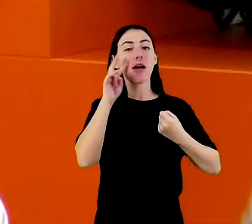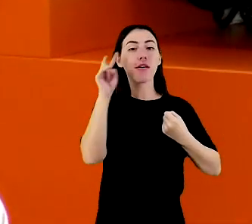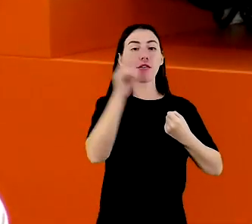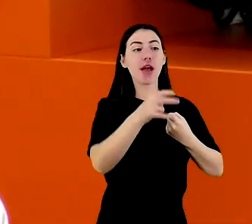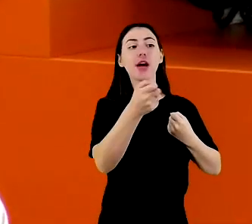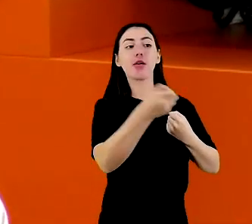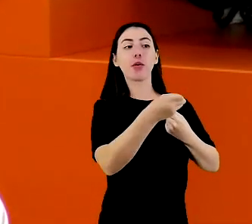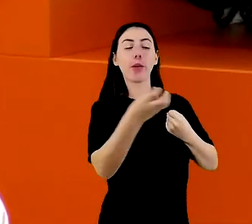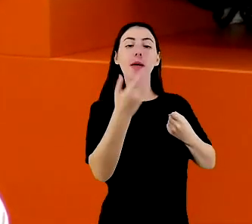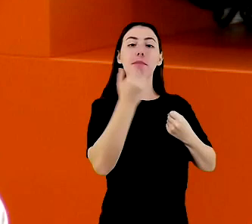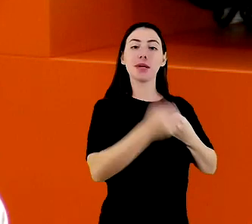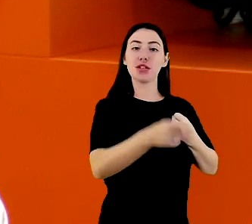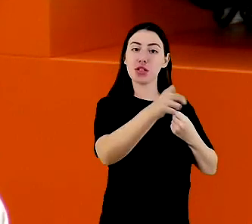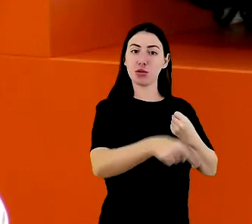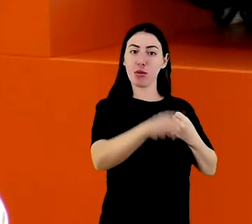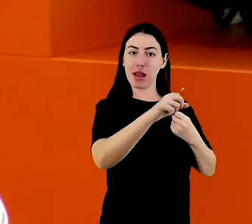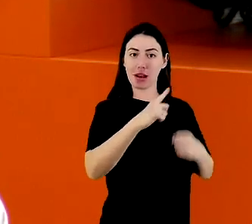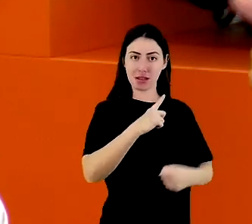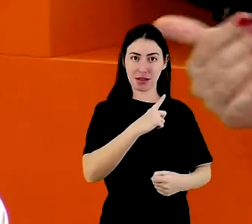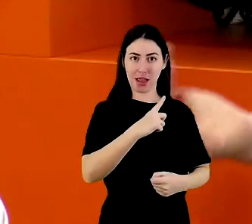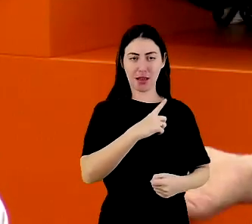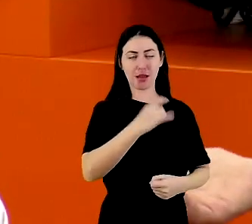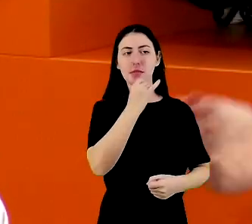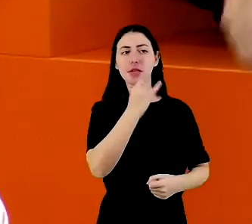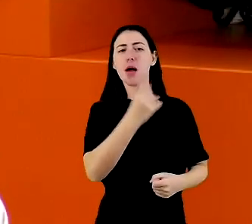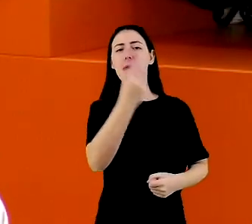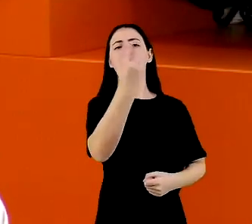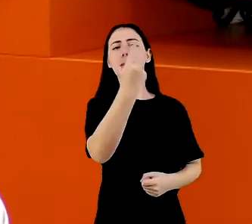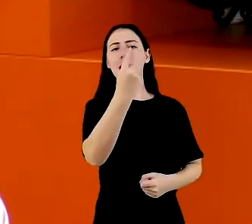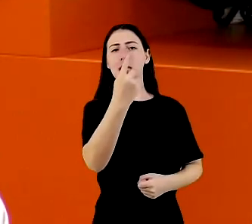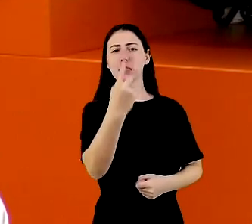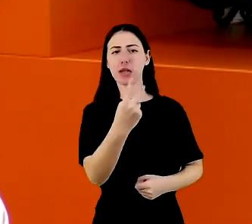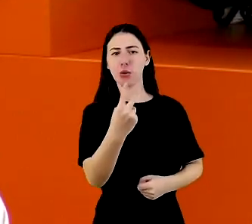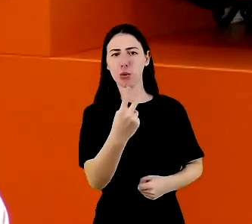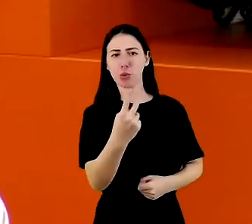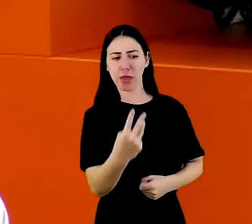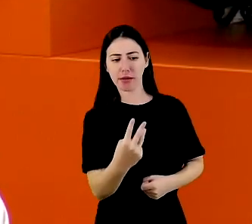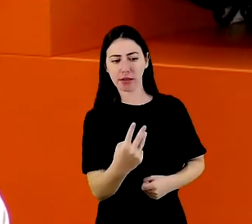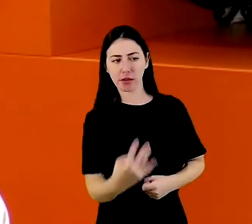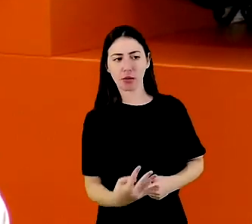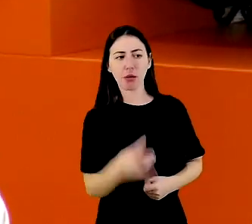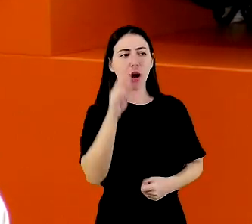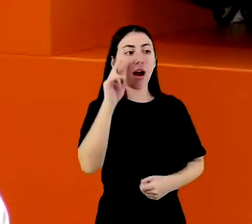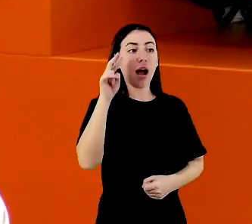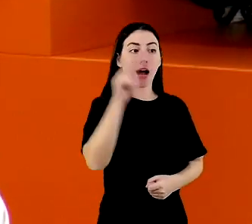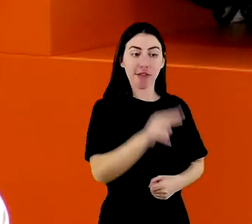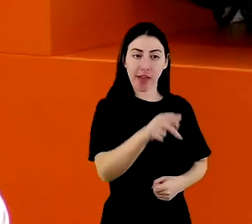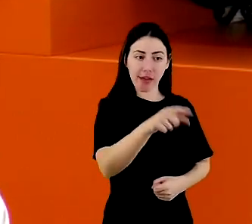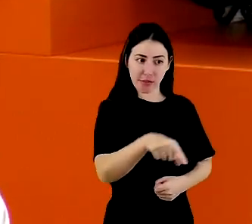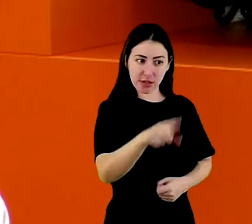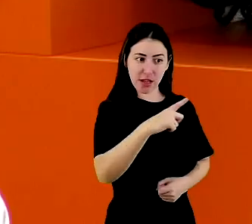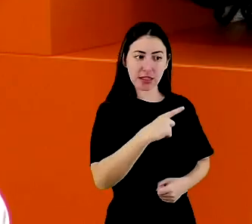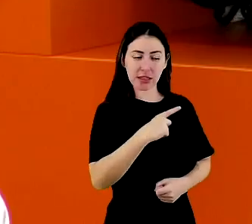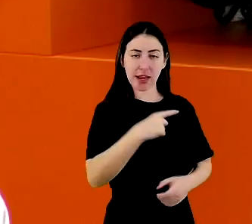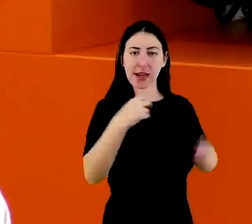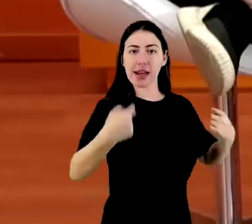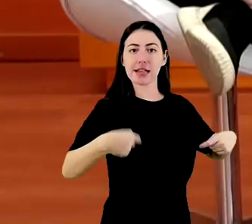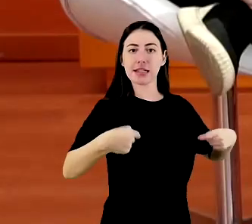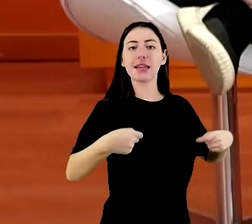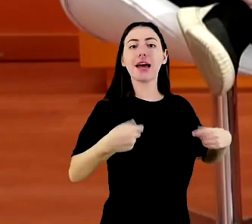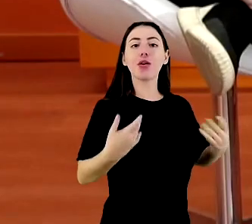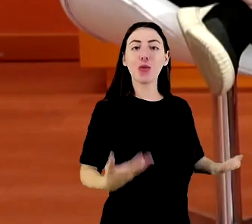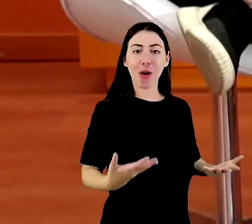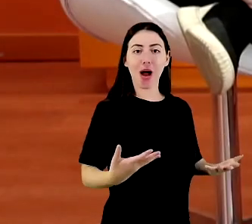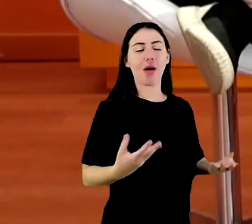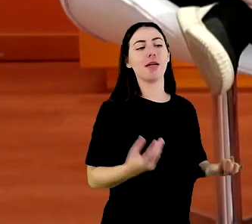solicitações que o nosso cliente, o fornecedor, faz com frequência, e não ver uma vez a cada 10 anos faz diferença. E, Selminha, só